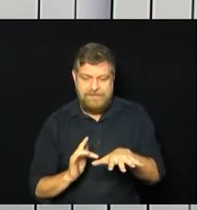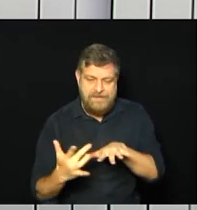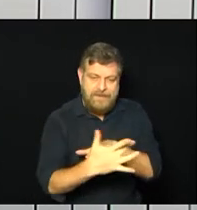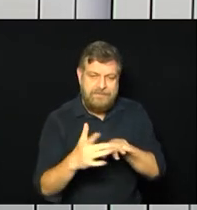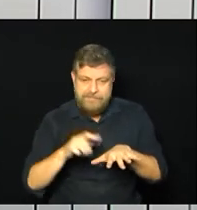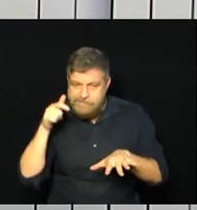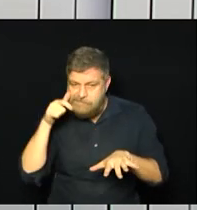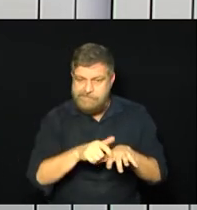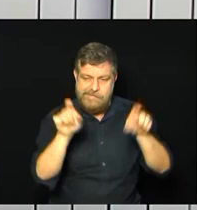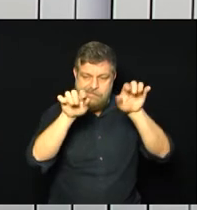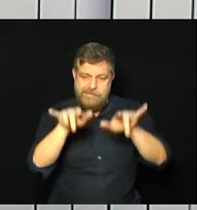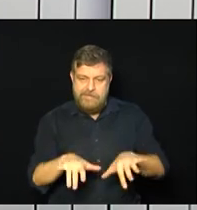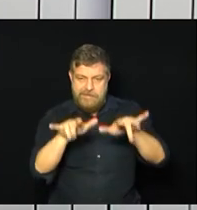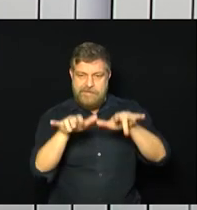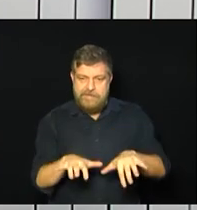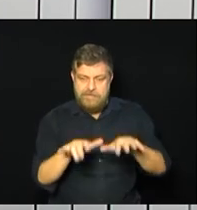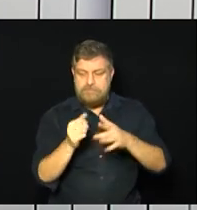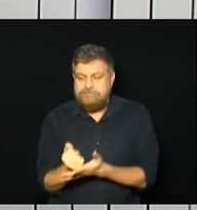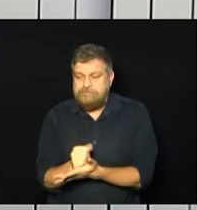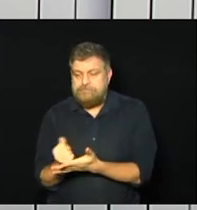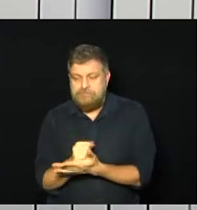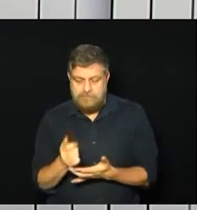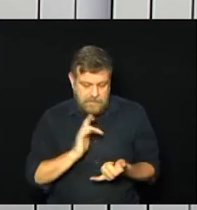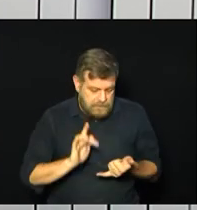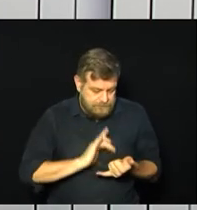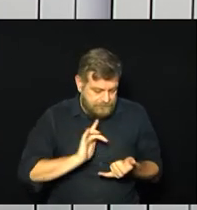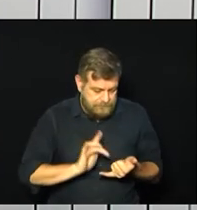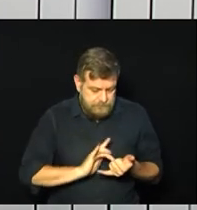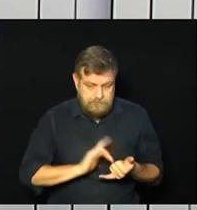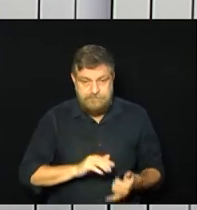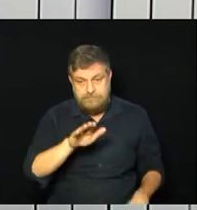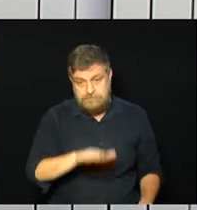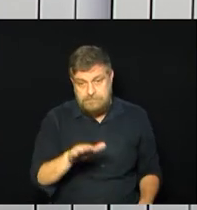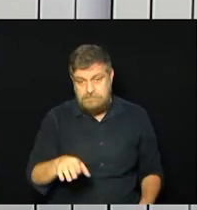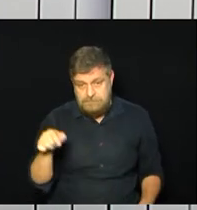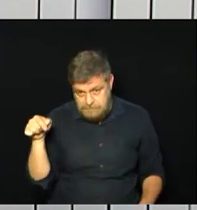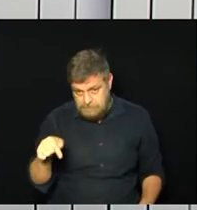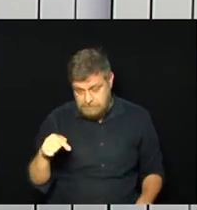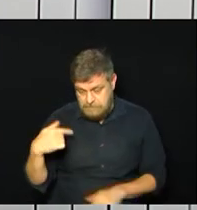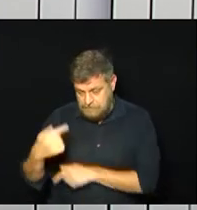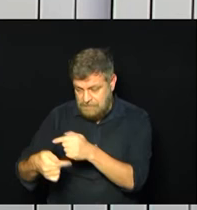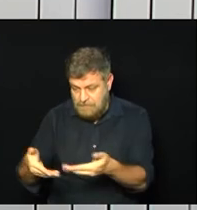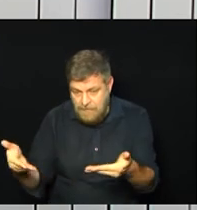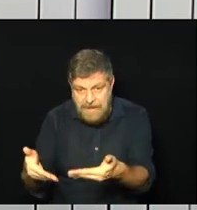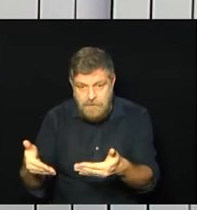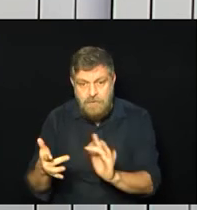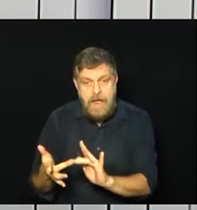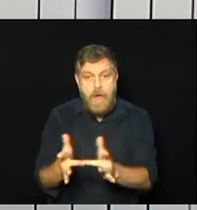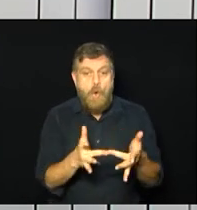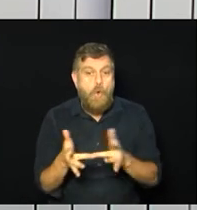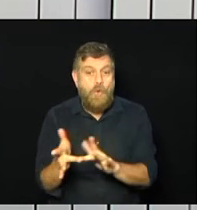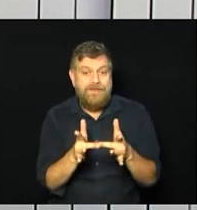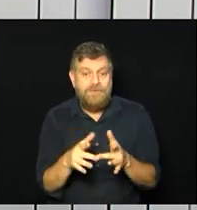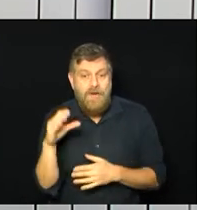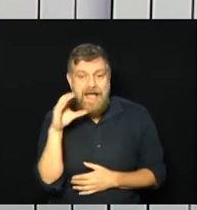sociais, computador, videogame, celular. E as crianças, essa geração, ela se conectou muito cedo,